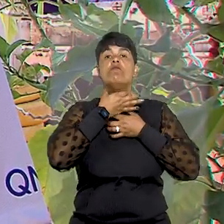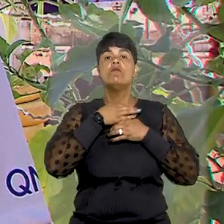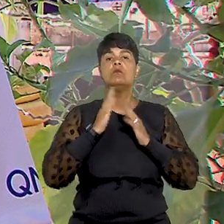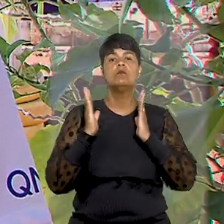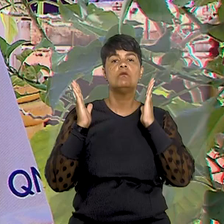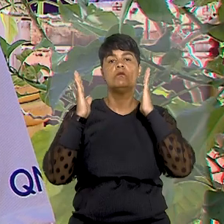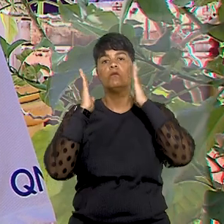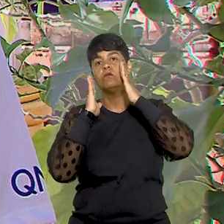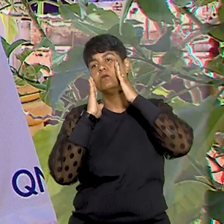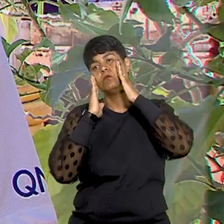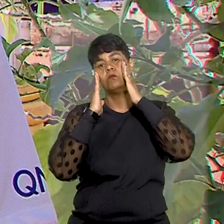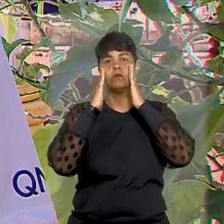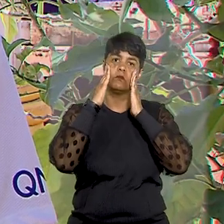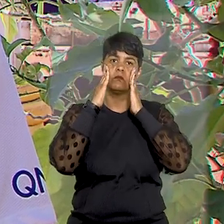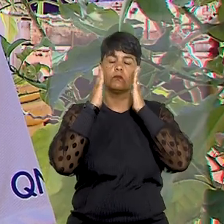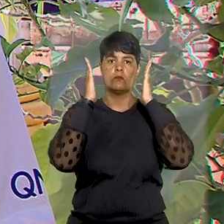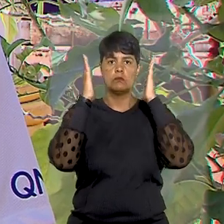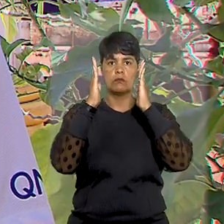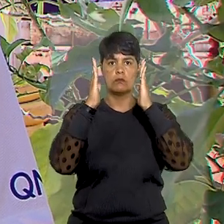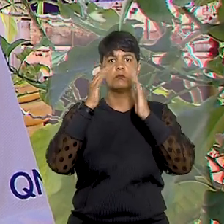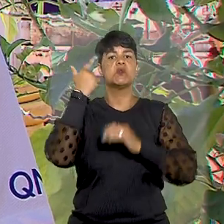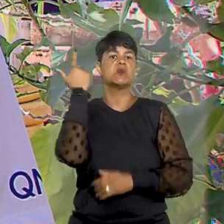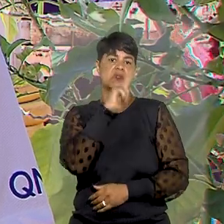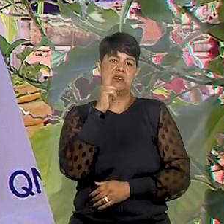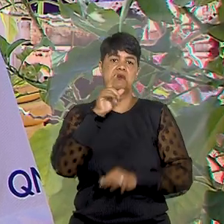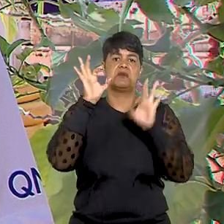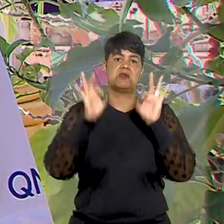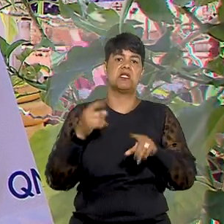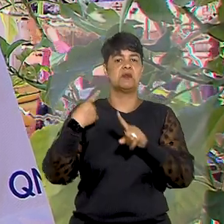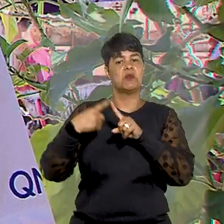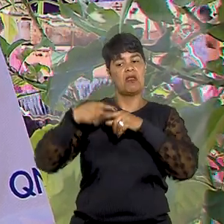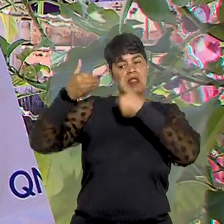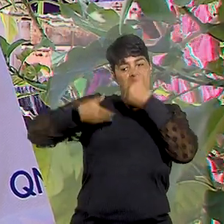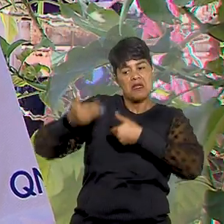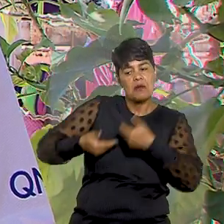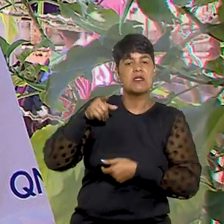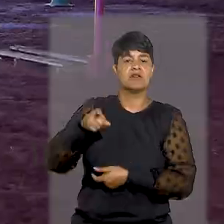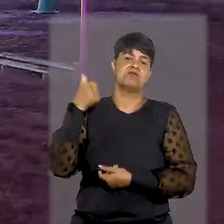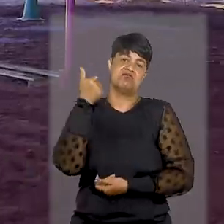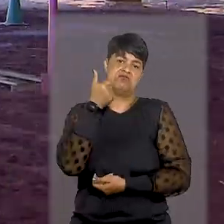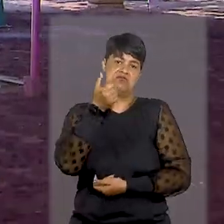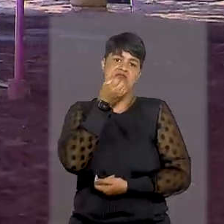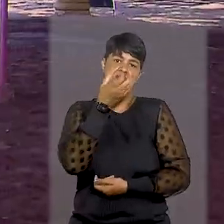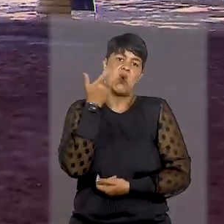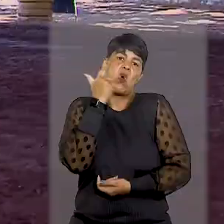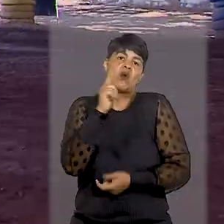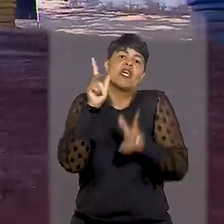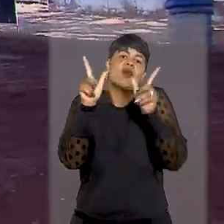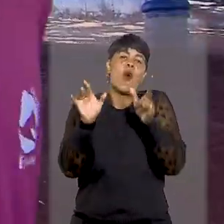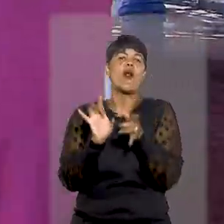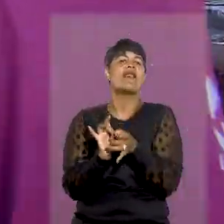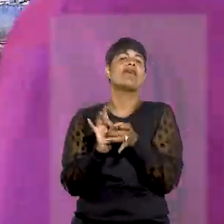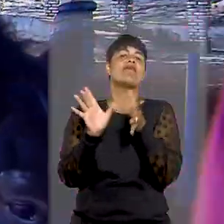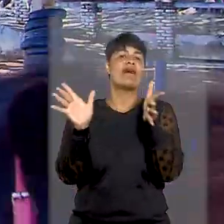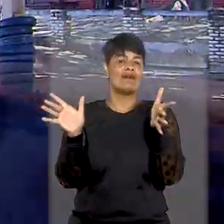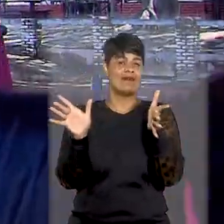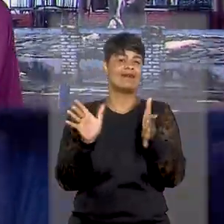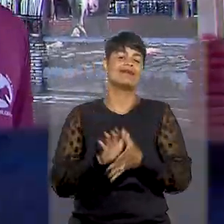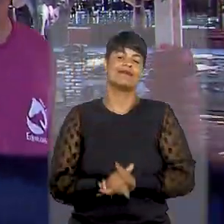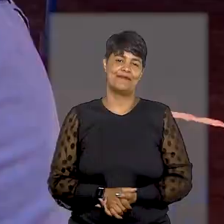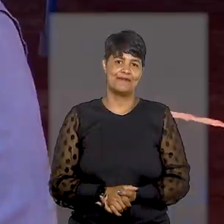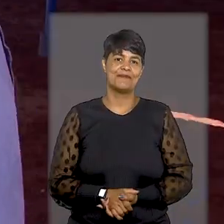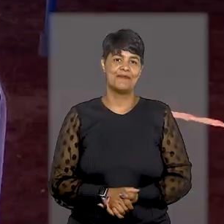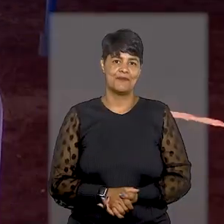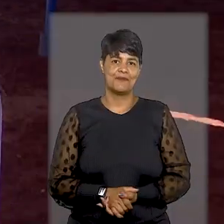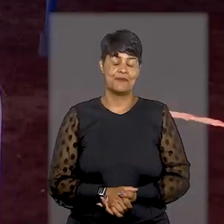essa melhora na qualidade da vida dele né Então graças a Deus é com a terapia faz muito bem no dia a dia dele para trazer essa liberdade e esse ganho para ele que é uma coisa